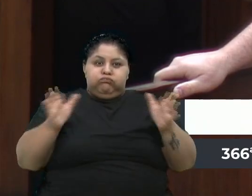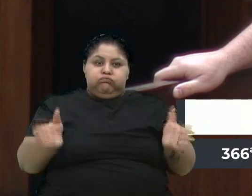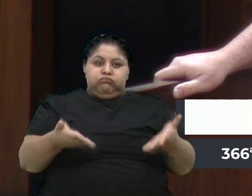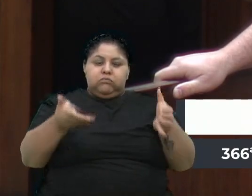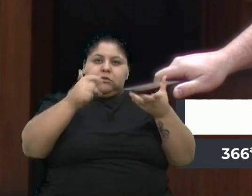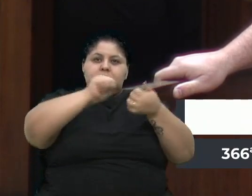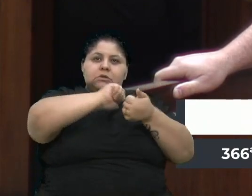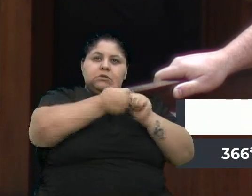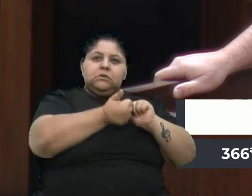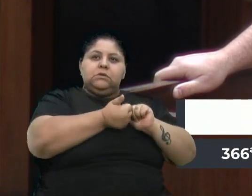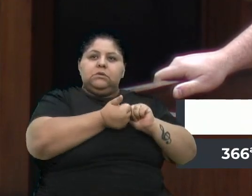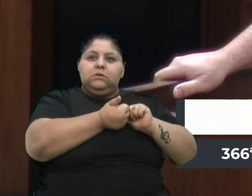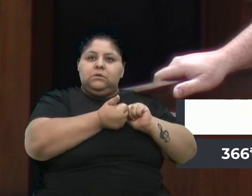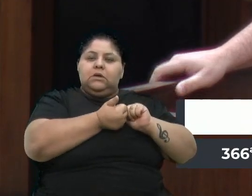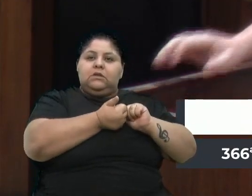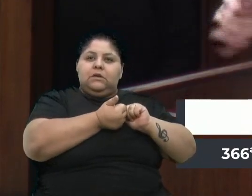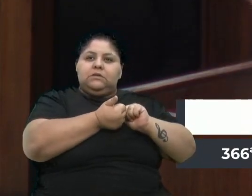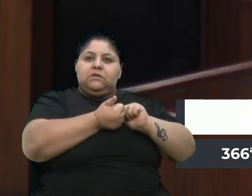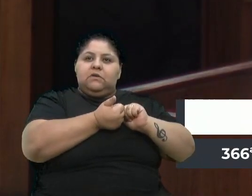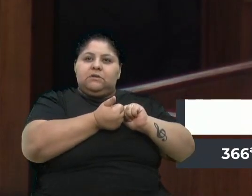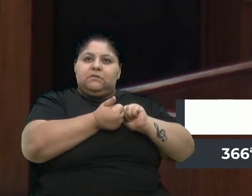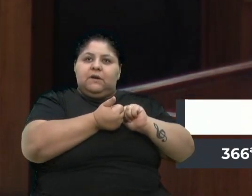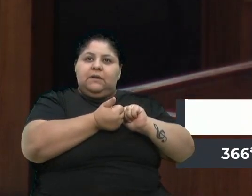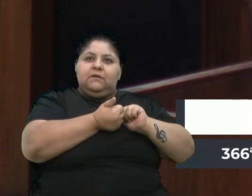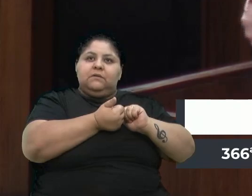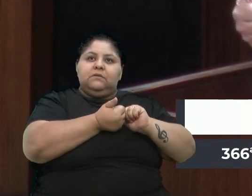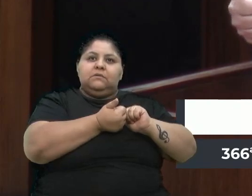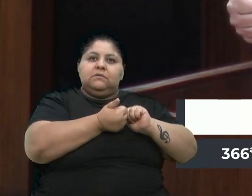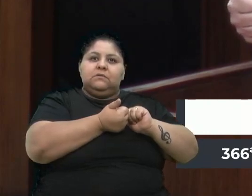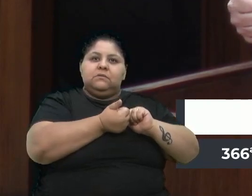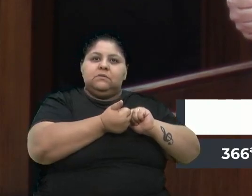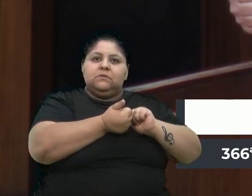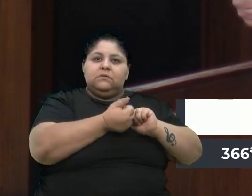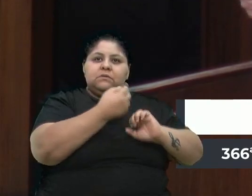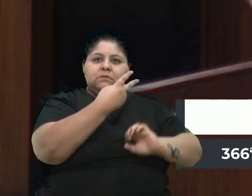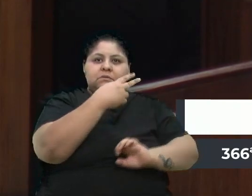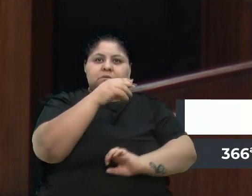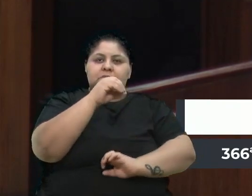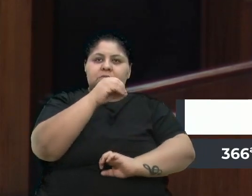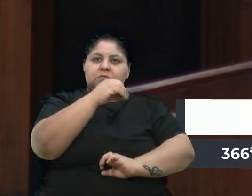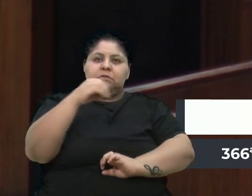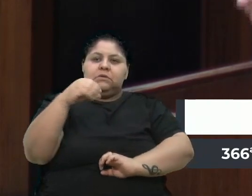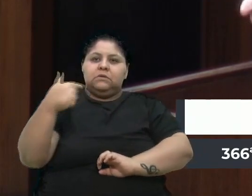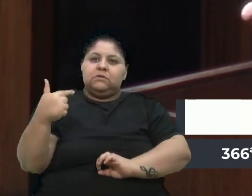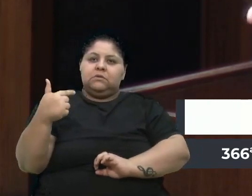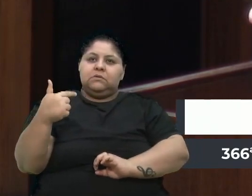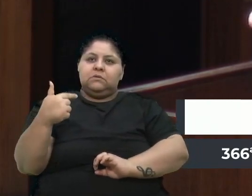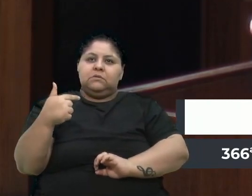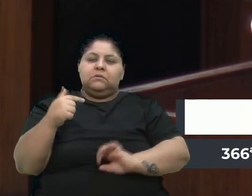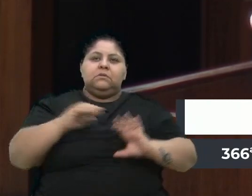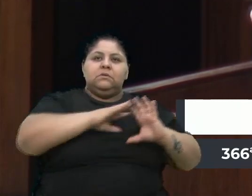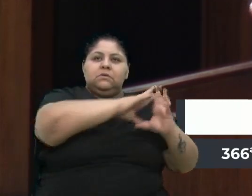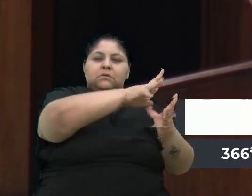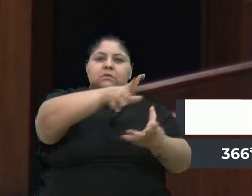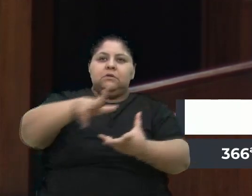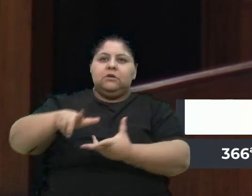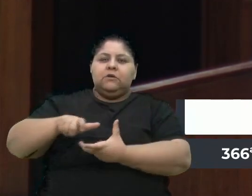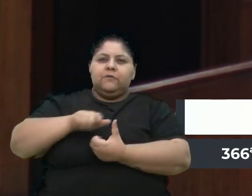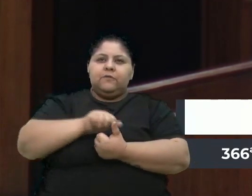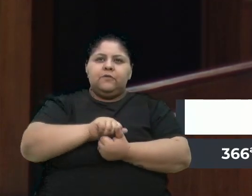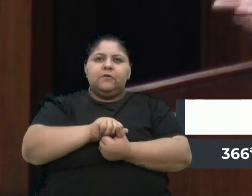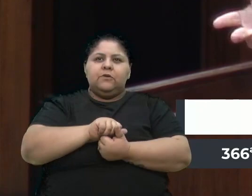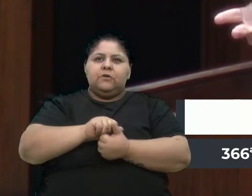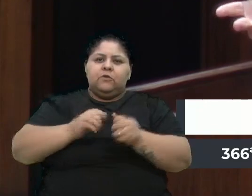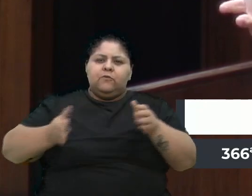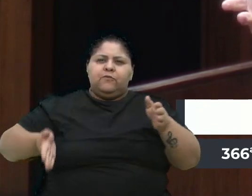esportivos. Nós recebemos o PAN em 2007, o Mundial de Futsal 2008, a Copa